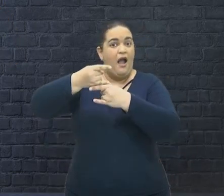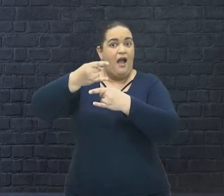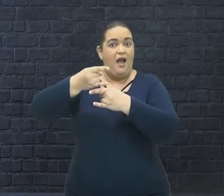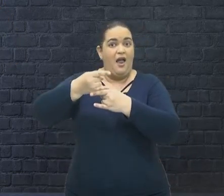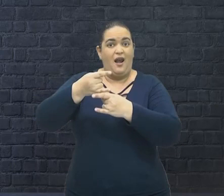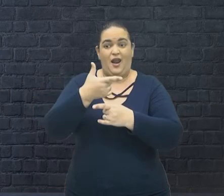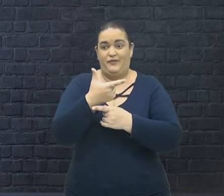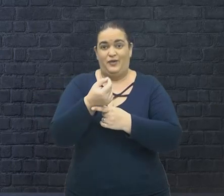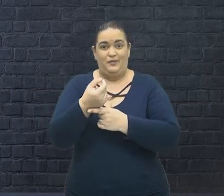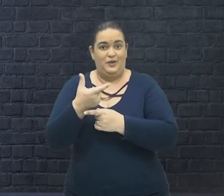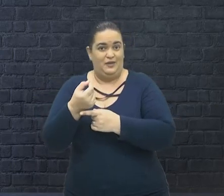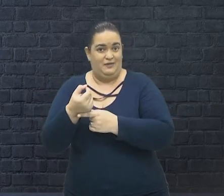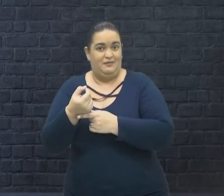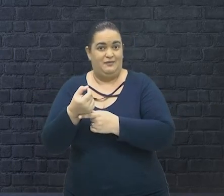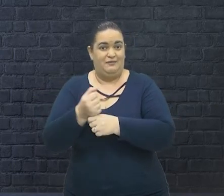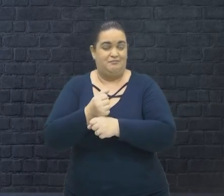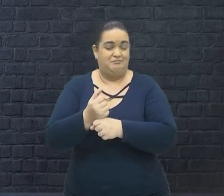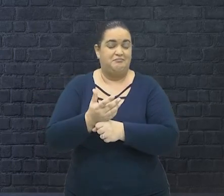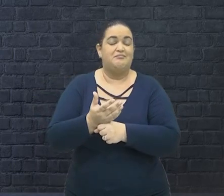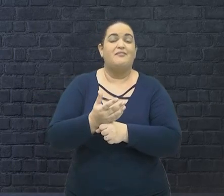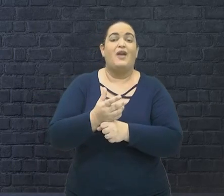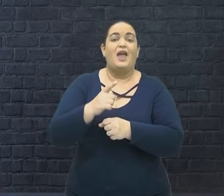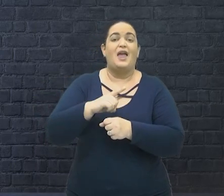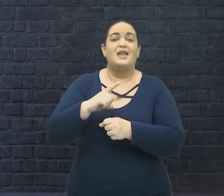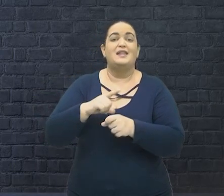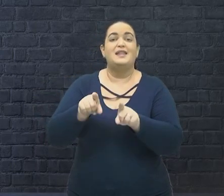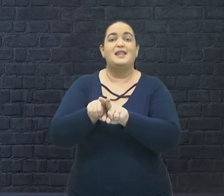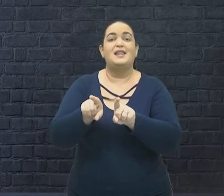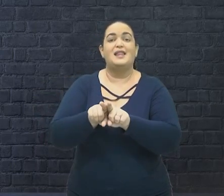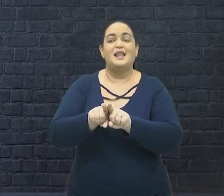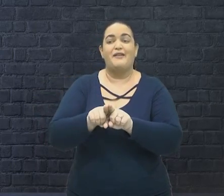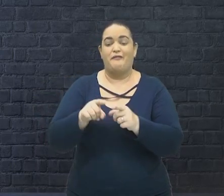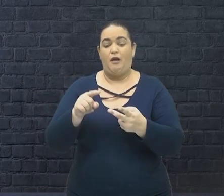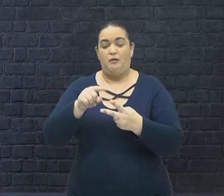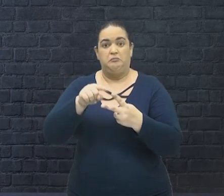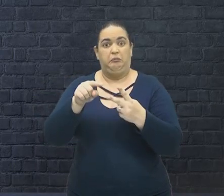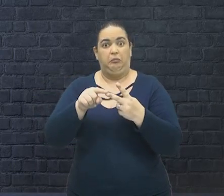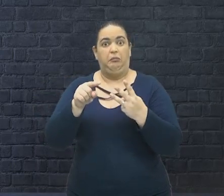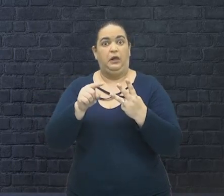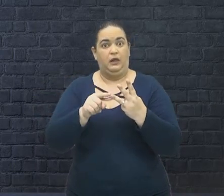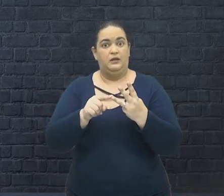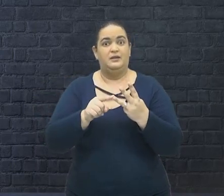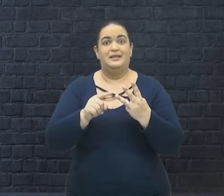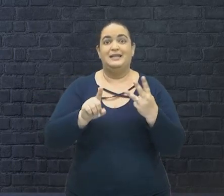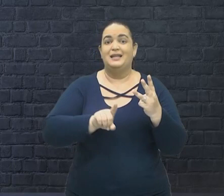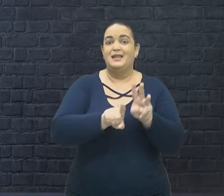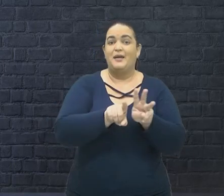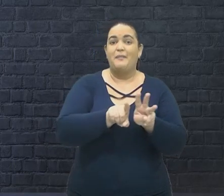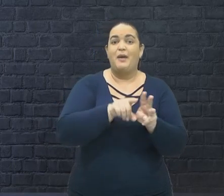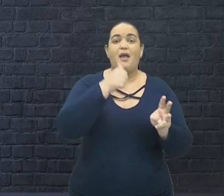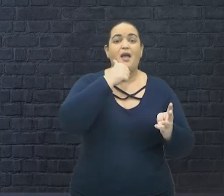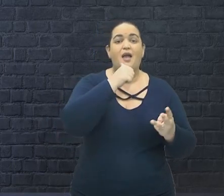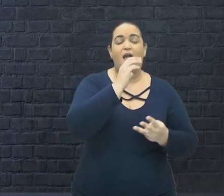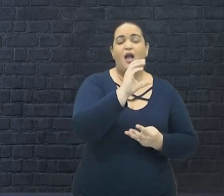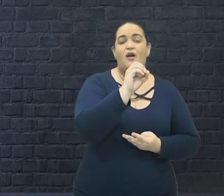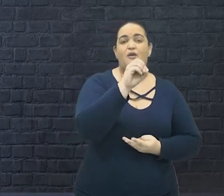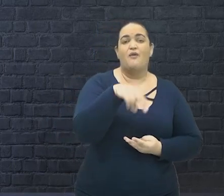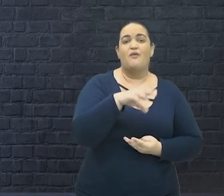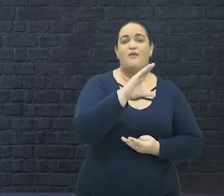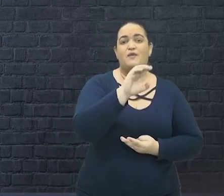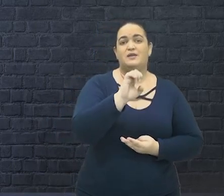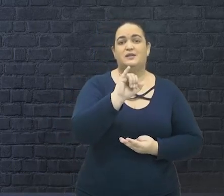com a Vera Eunice e também com a poeta Conceição Evaristo. Então, acessem